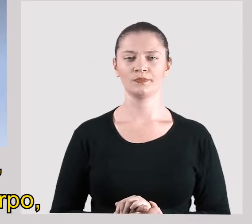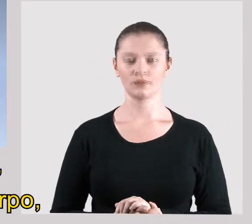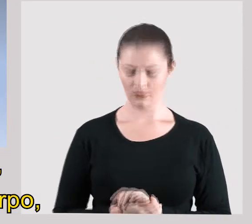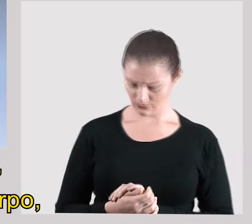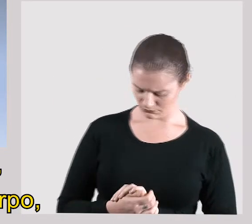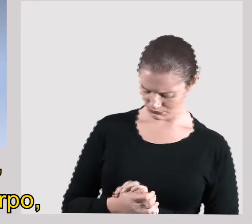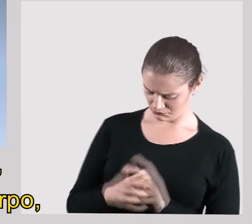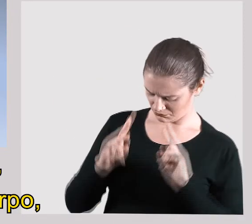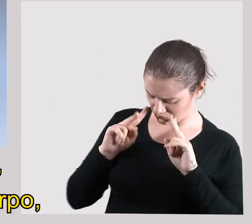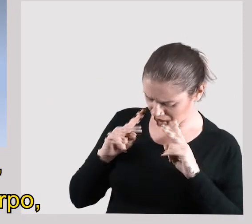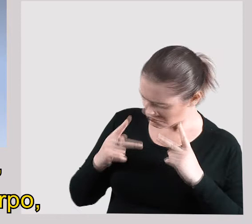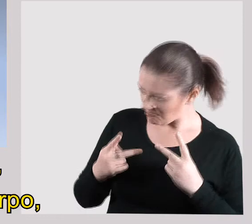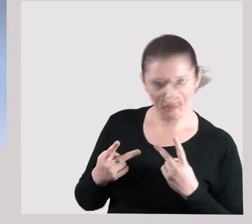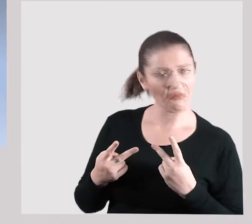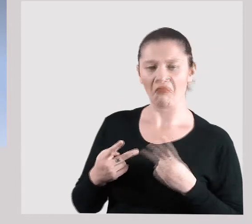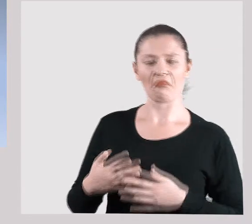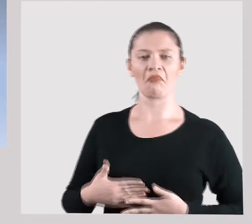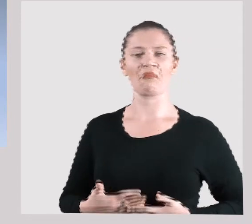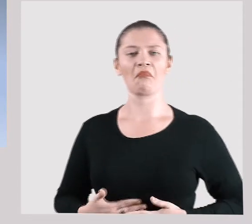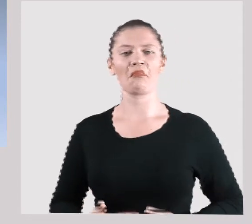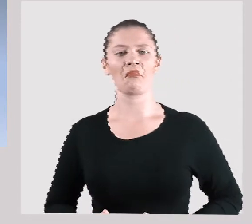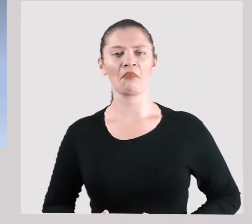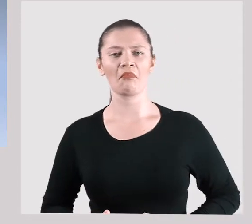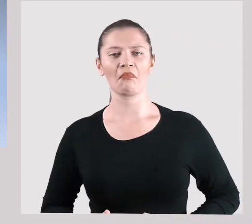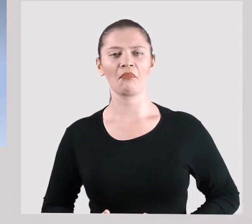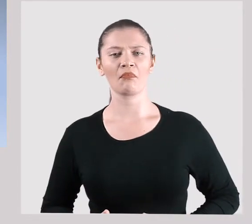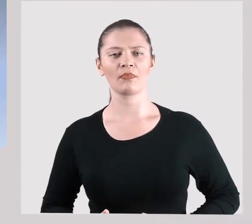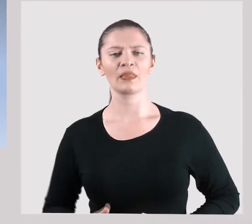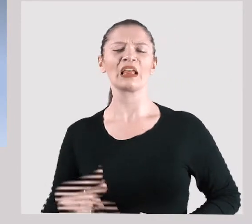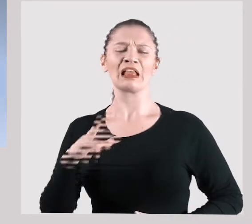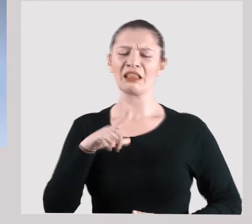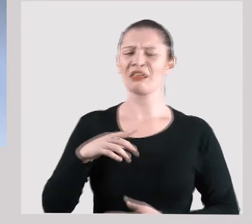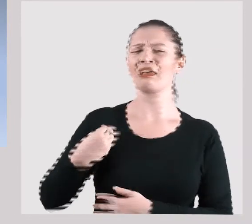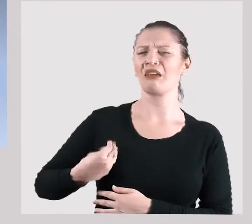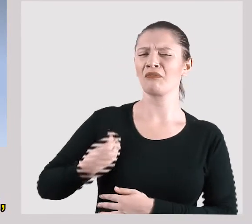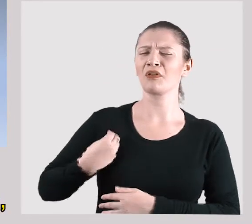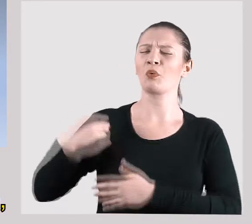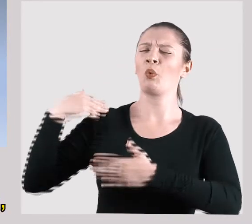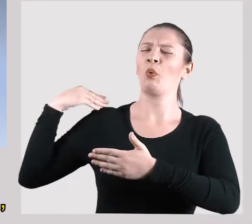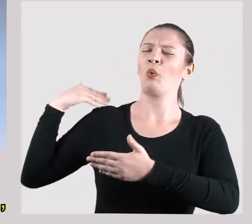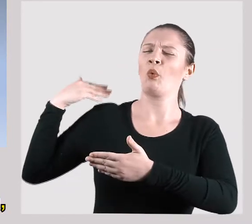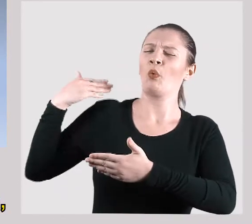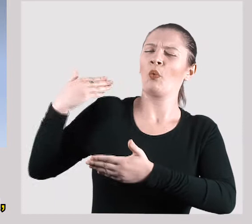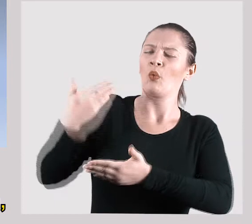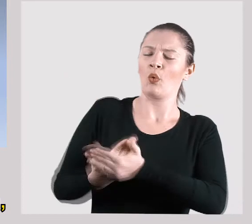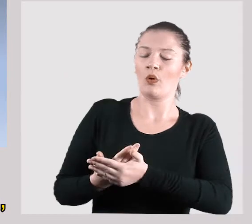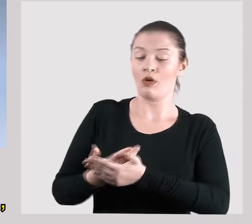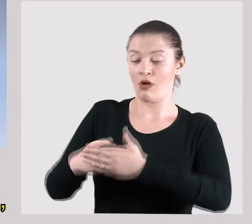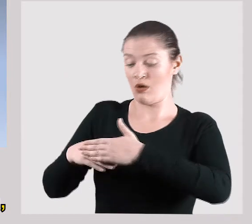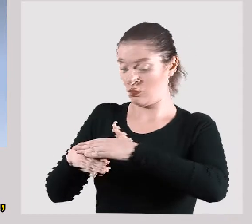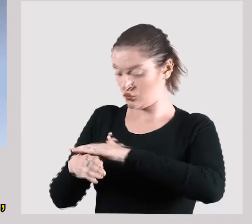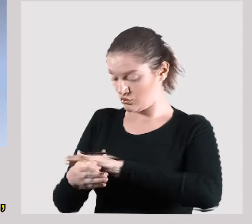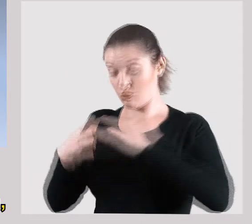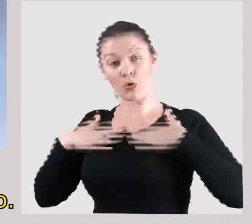corpo, eles não reconhecem o seu próprio corpo. Então, maior parte da vida, praticamente a vida deles todas, é acostumado com um tipo de